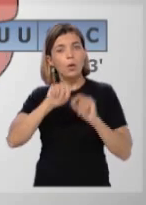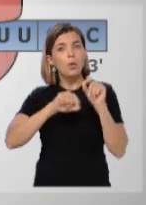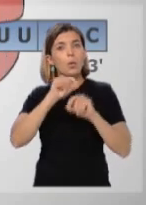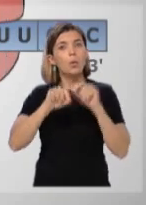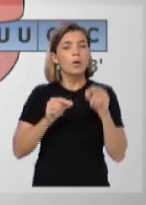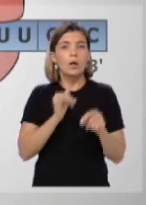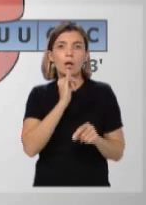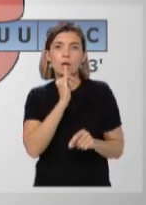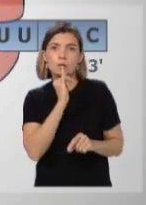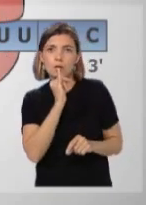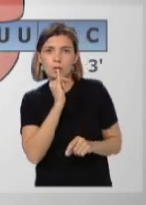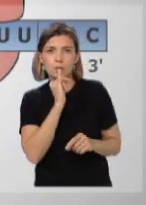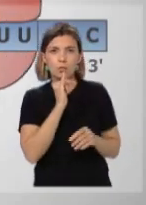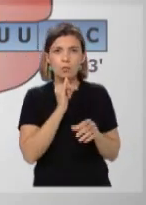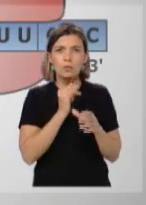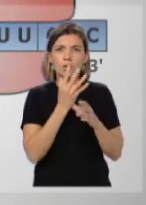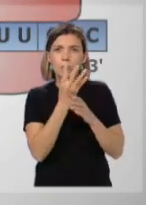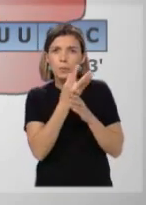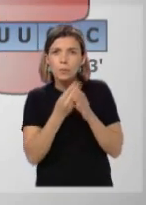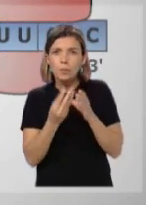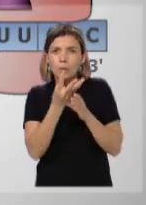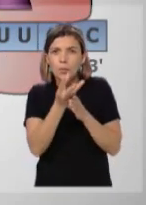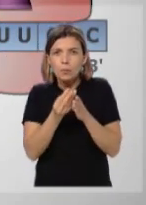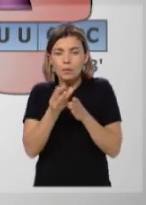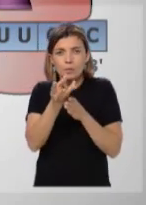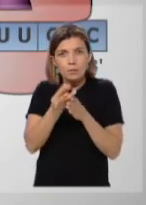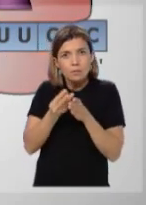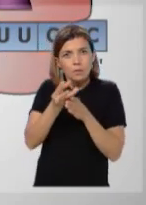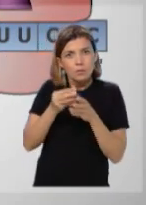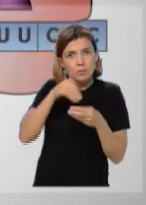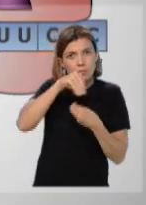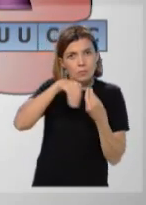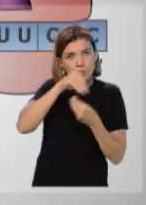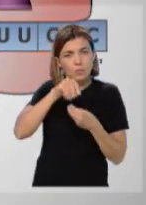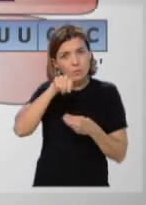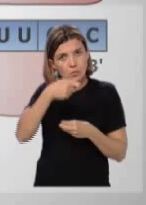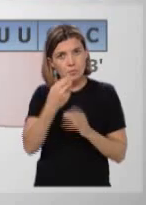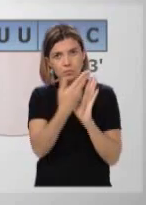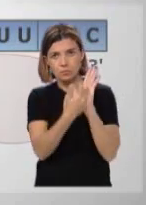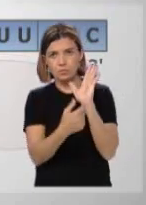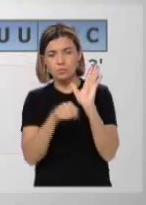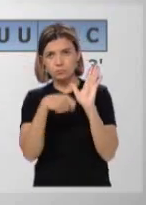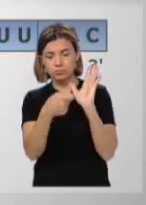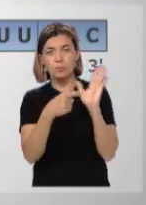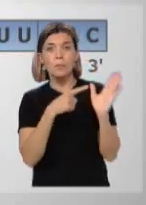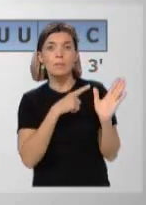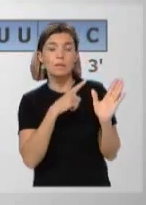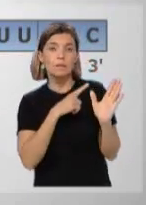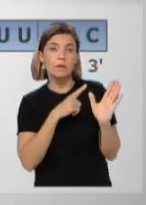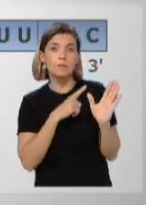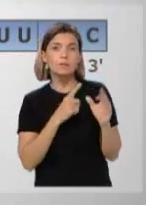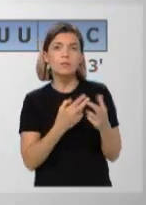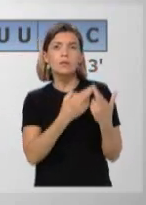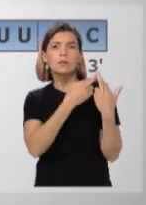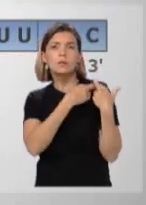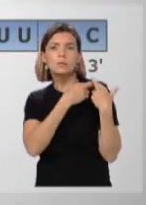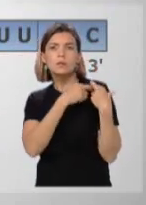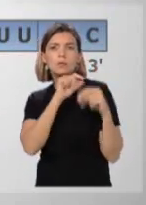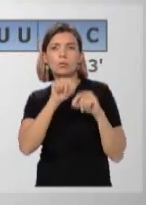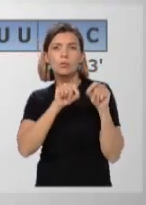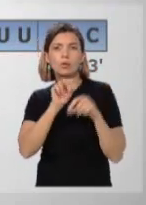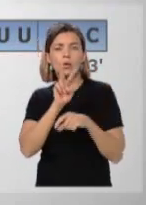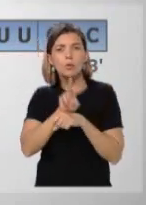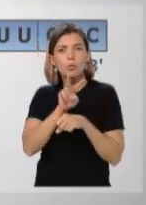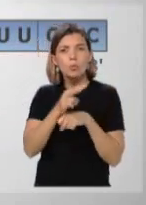função, como, por exemplo, sintetizar outras moléculas orgânicas. Assim, as proteínas são responsáveis